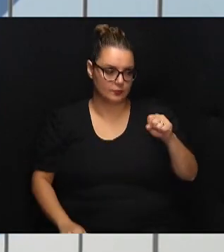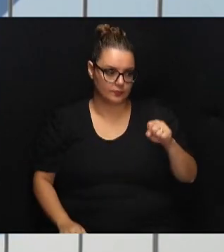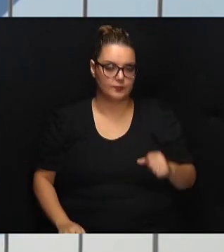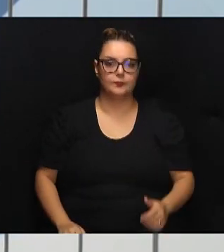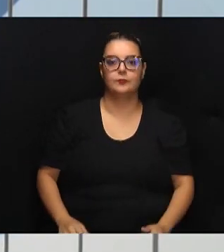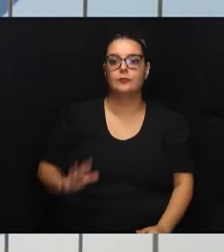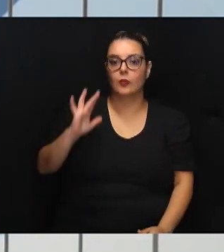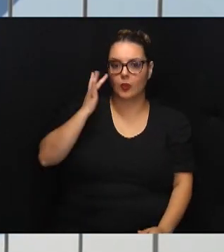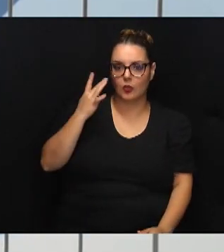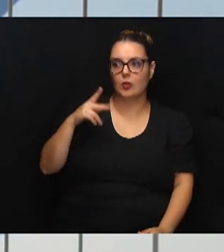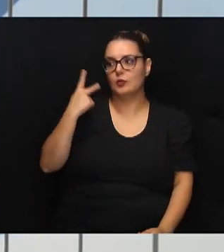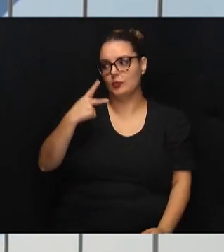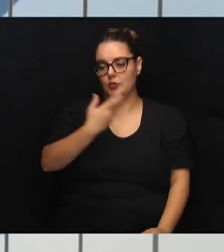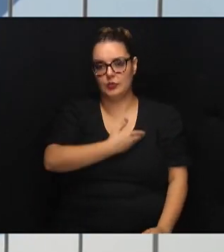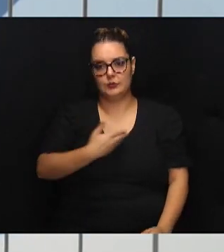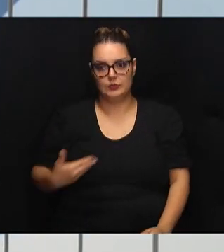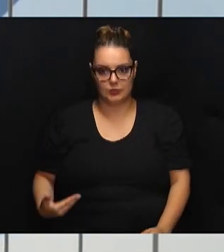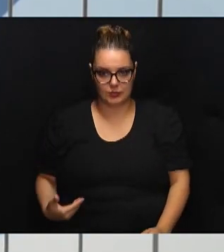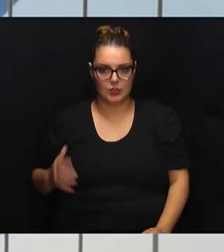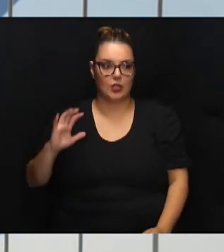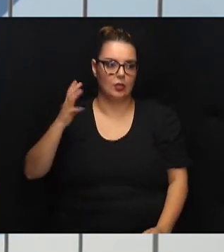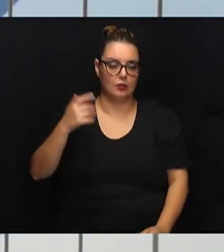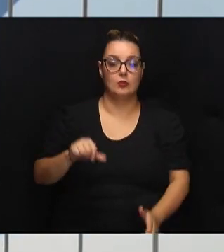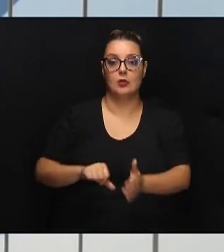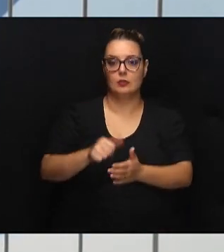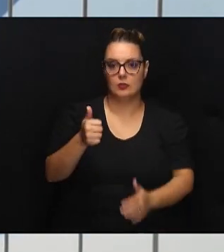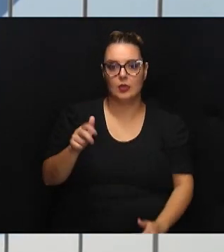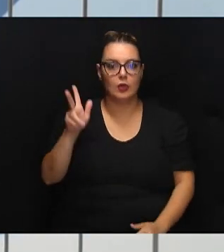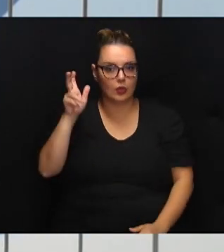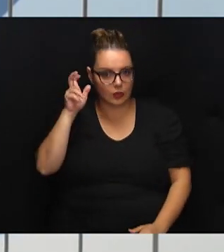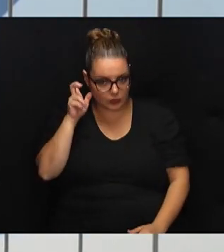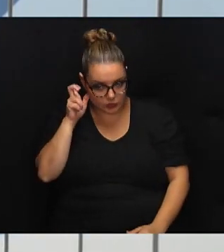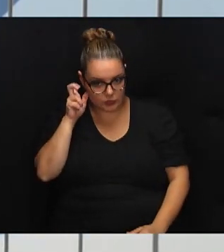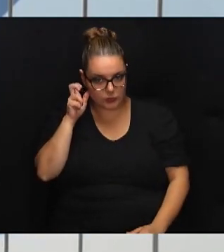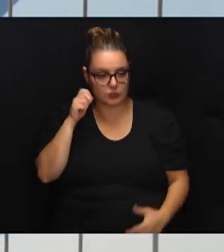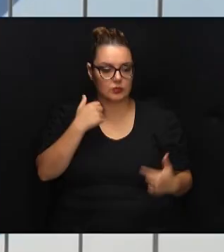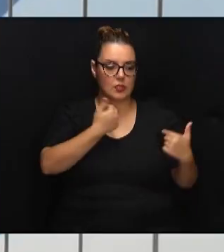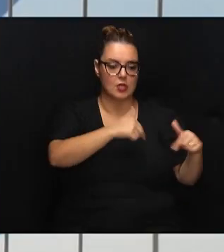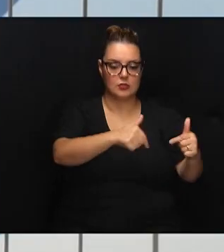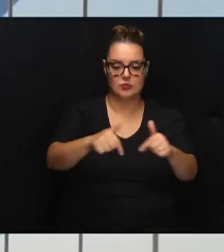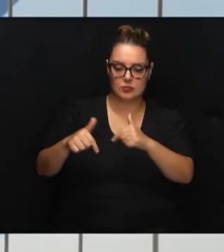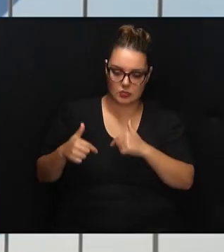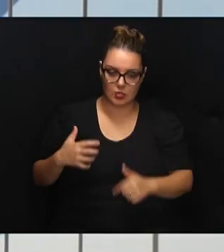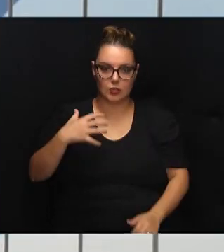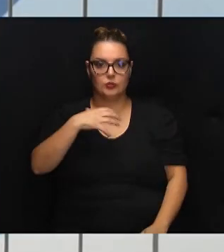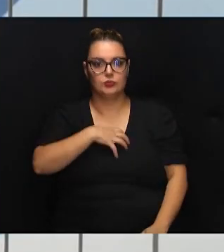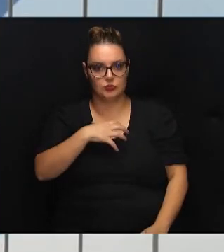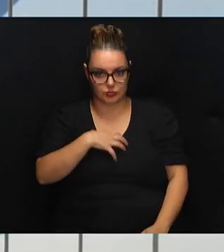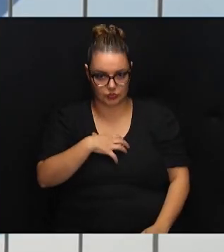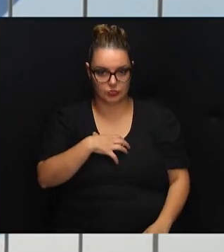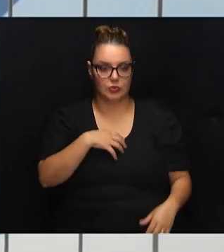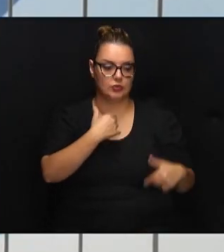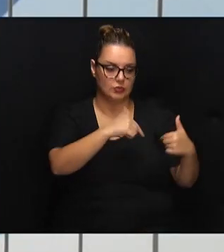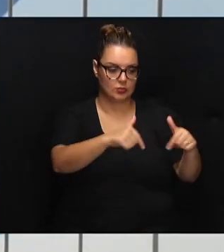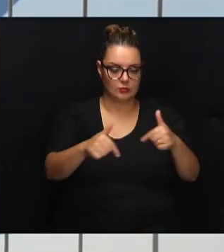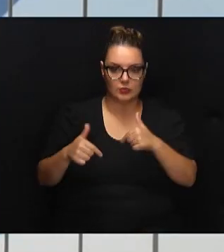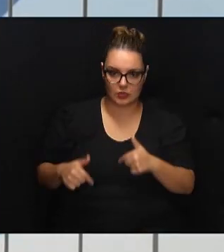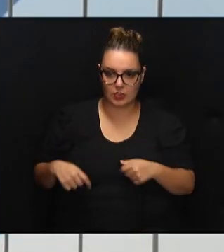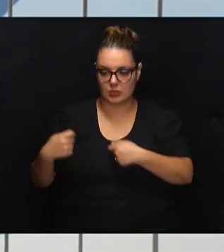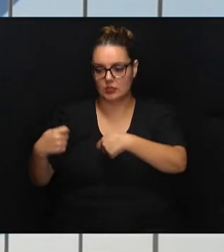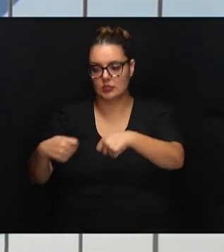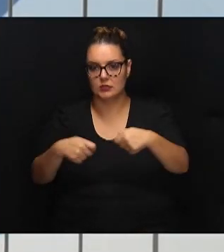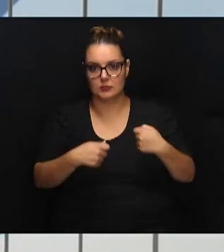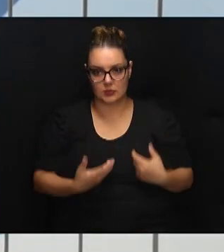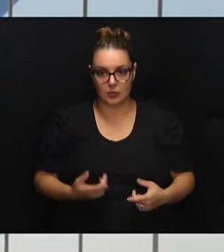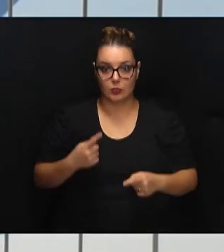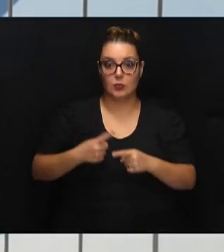a política pública que ela deve acontecer primeiro é ouvir esses trabalhadores, a forma que eles estão trabalhando e as necessidades.